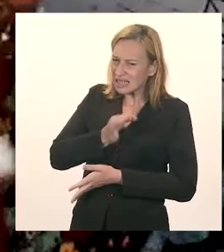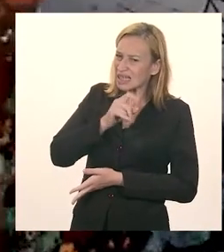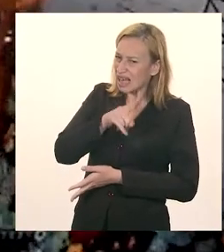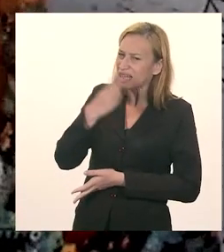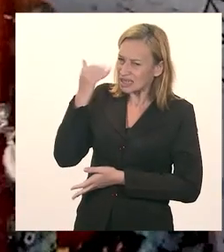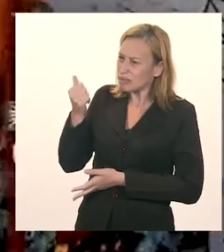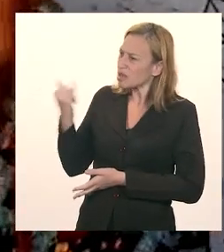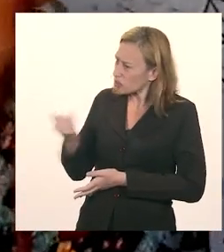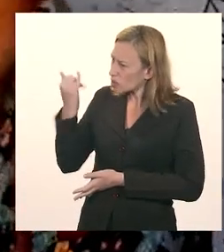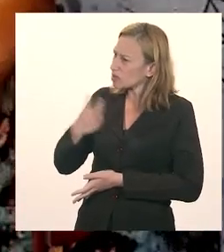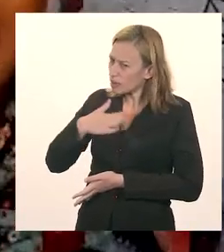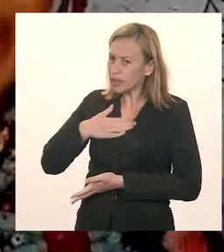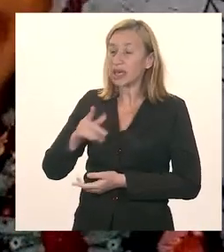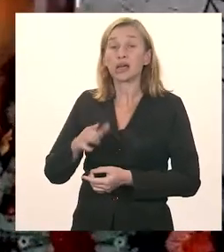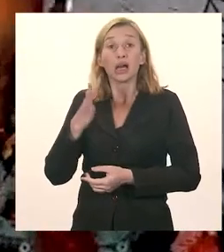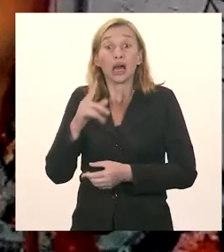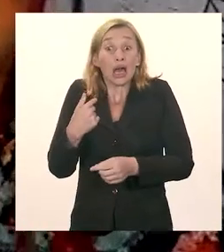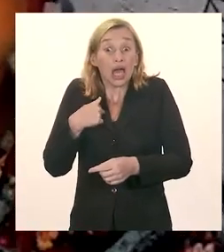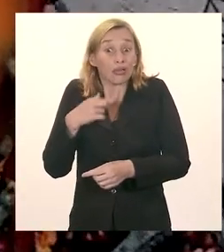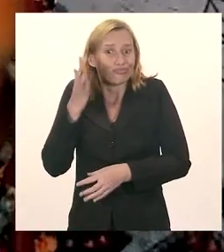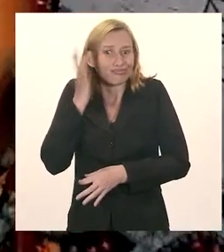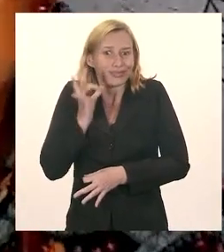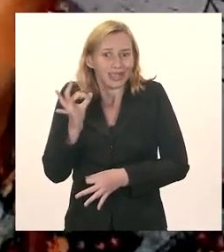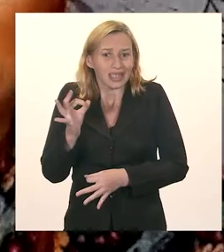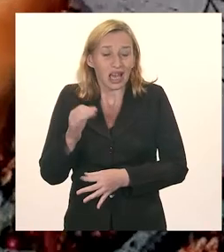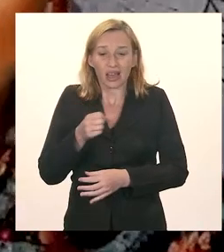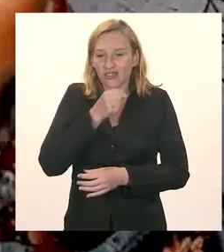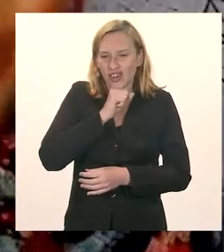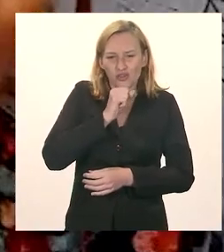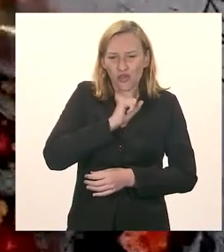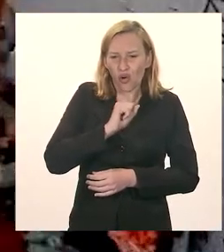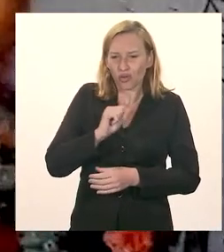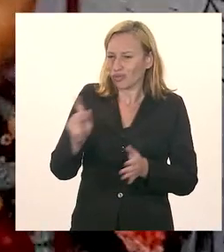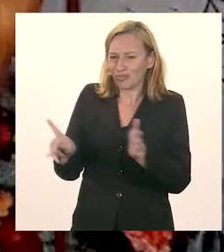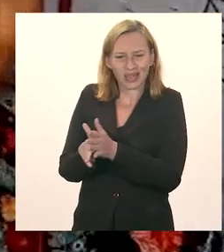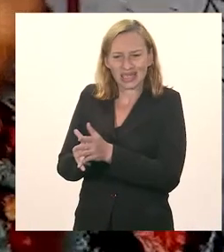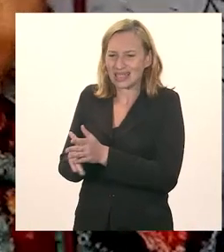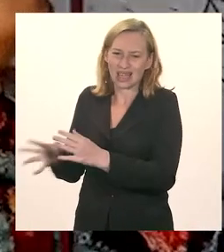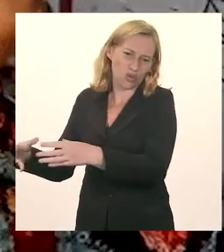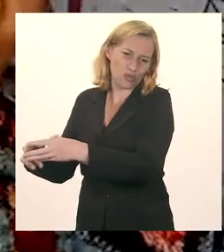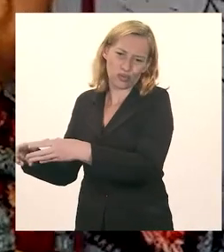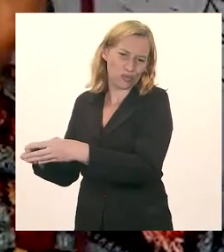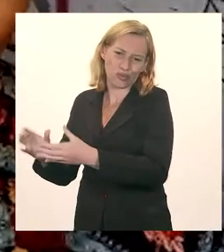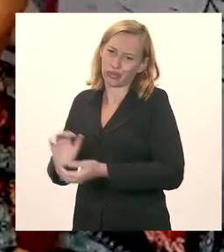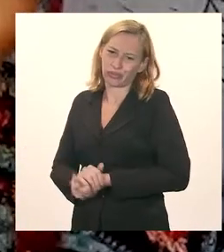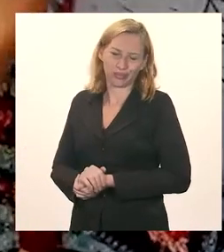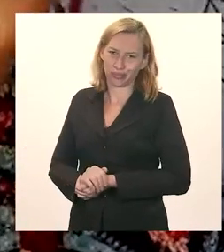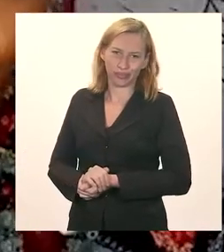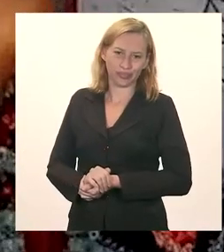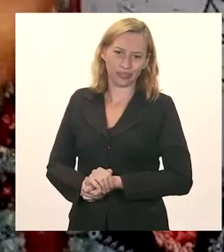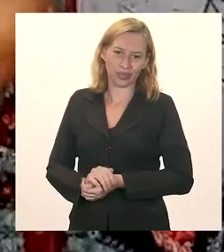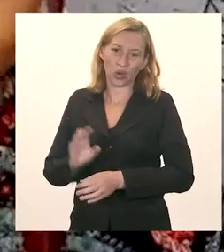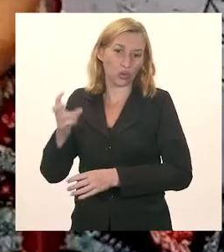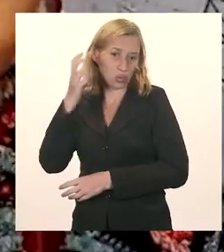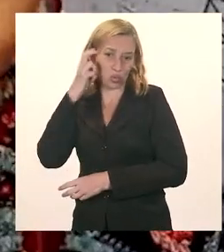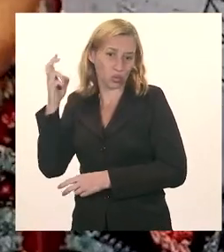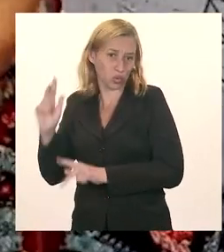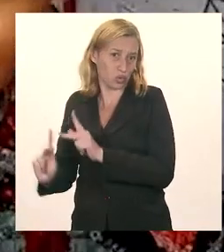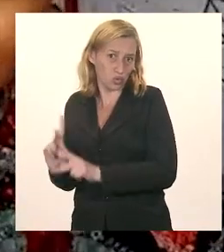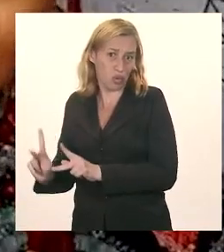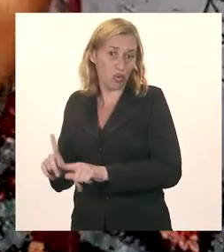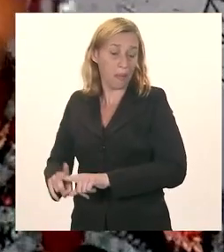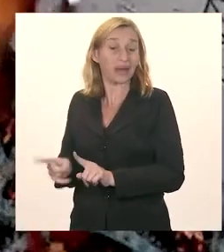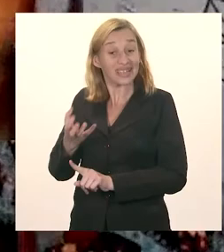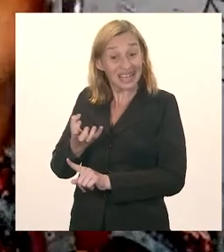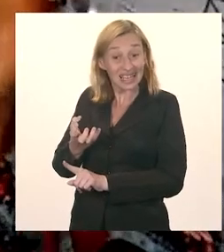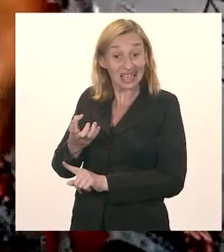ela sabia que aquilo ia ser importante para mim, mas eu também não entendia, porque minha avó não fazia parte dos grupos de cultura